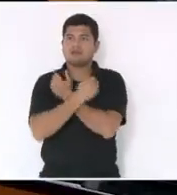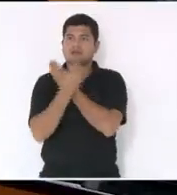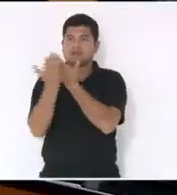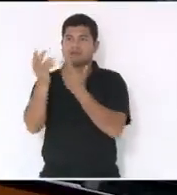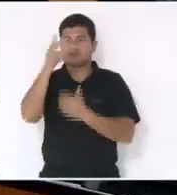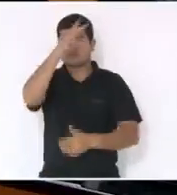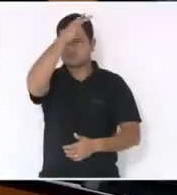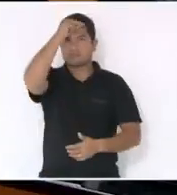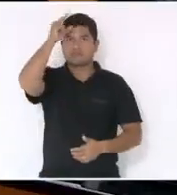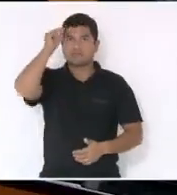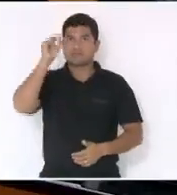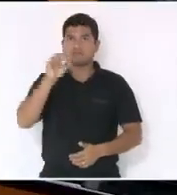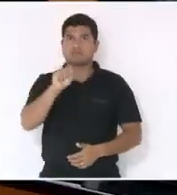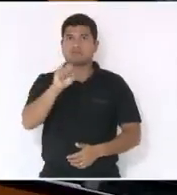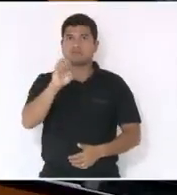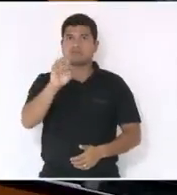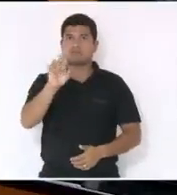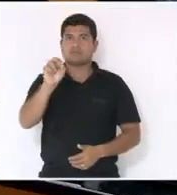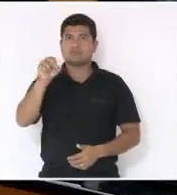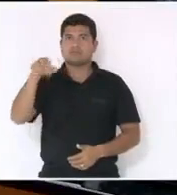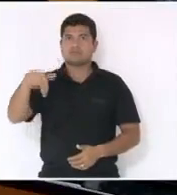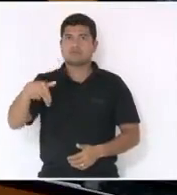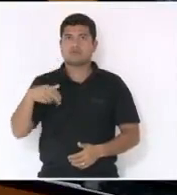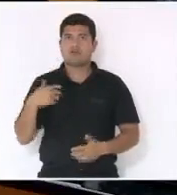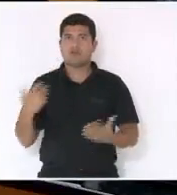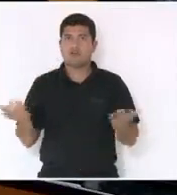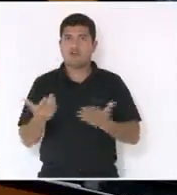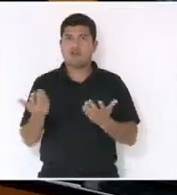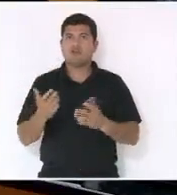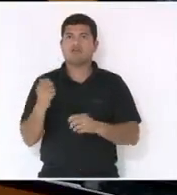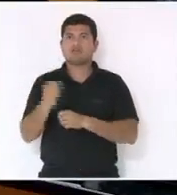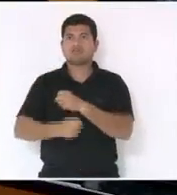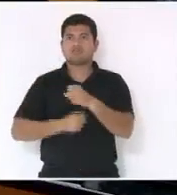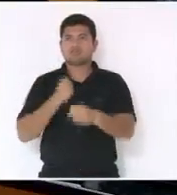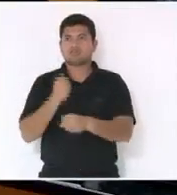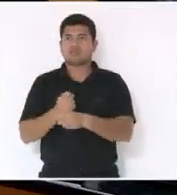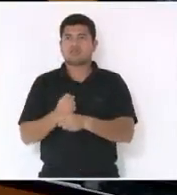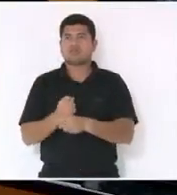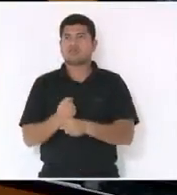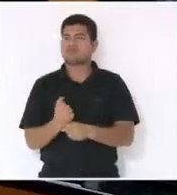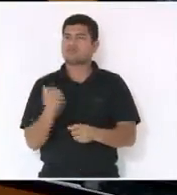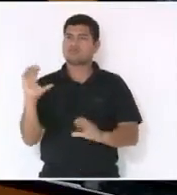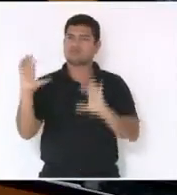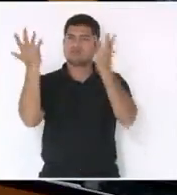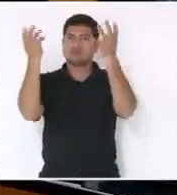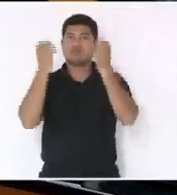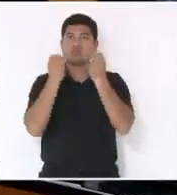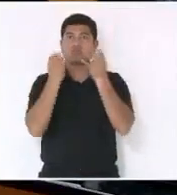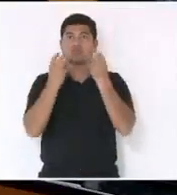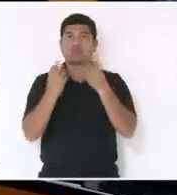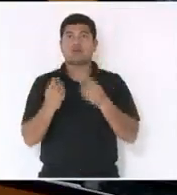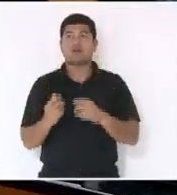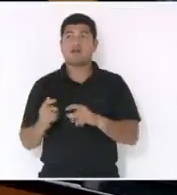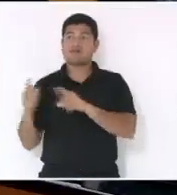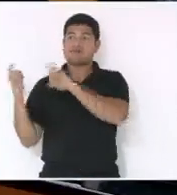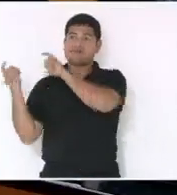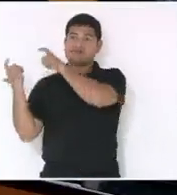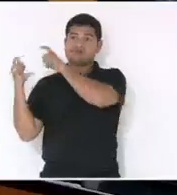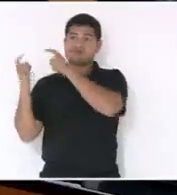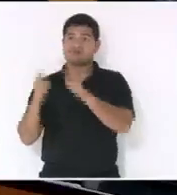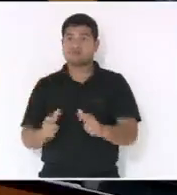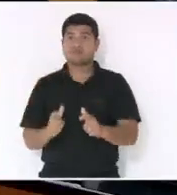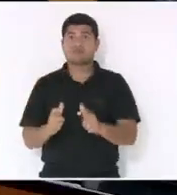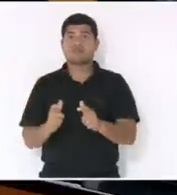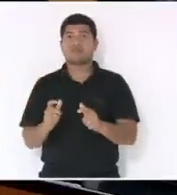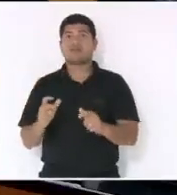que a festa desse ano vai ser histórica, porque ele está remetendo a tradições antigas, como trazendo de volta, presidente, a gineteada para a